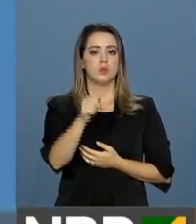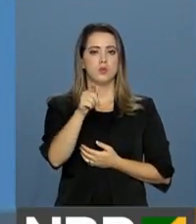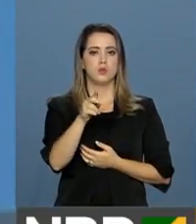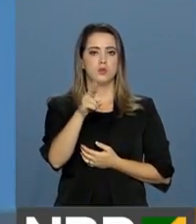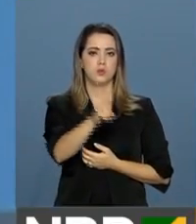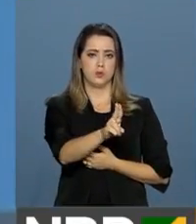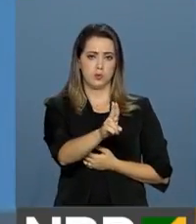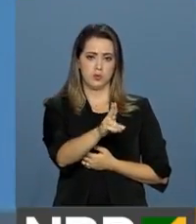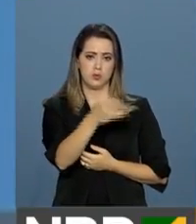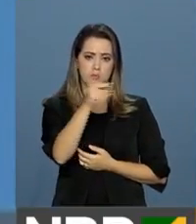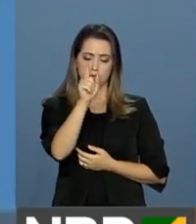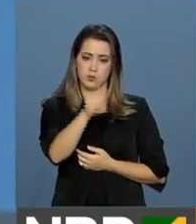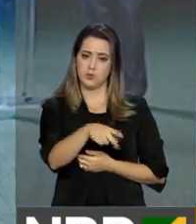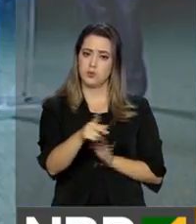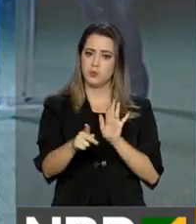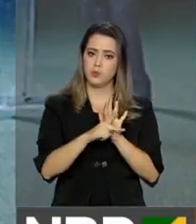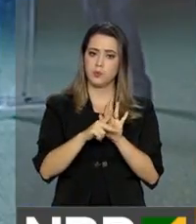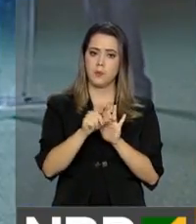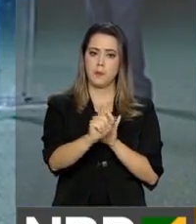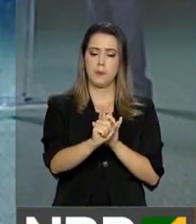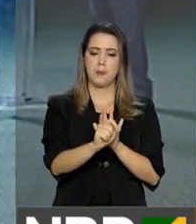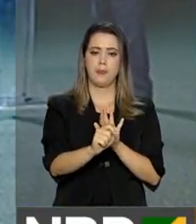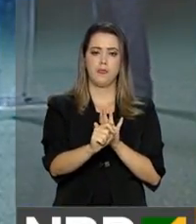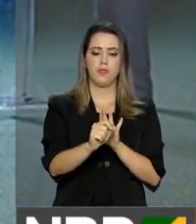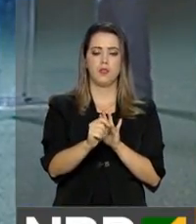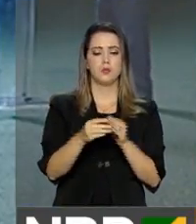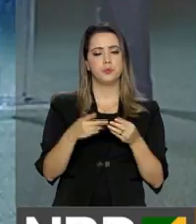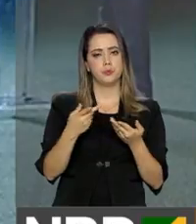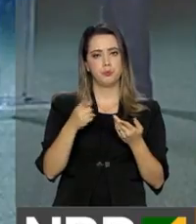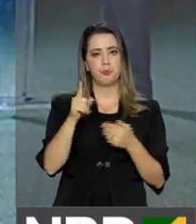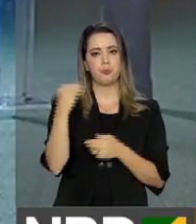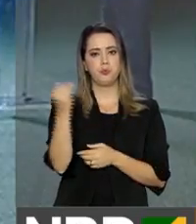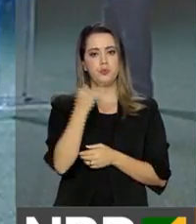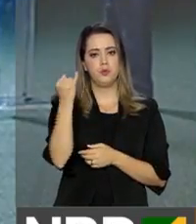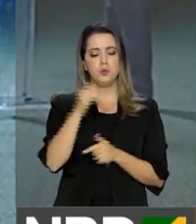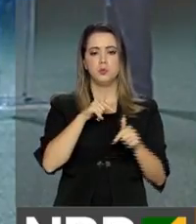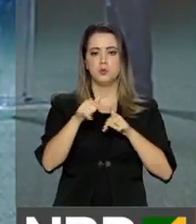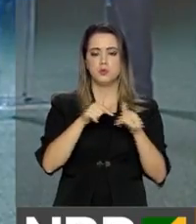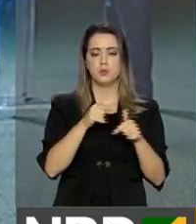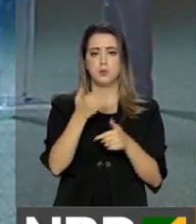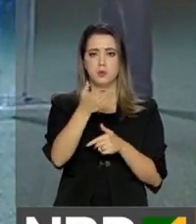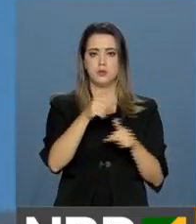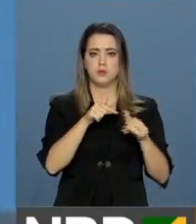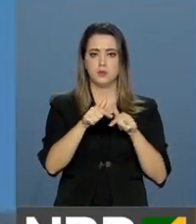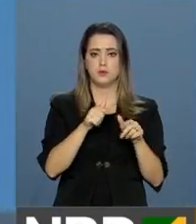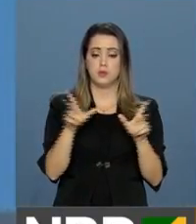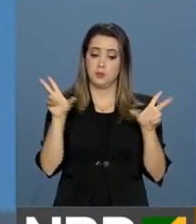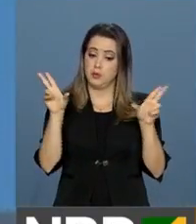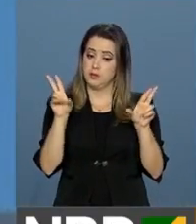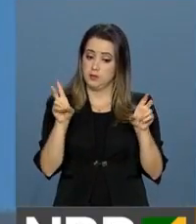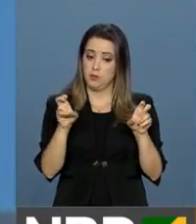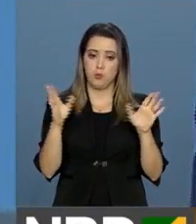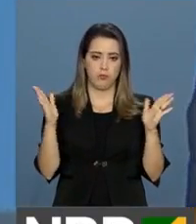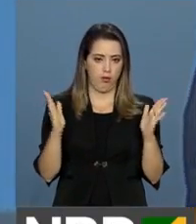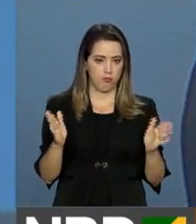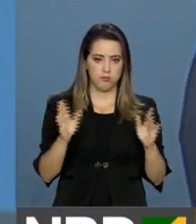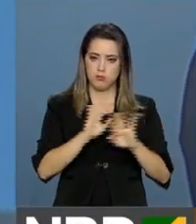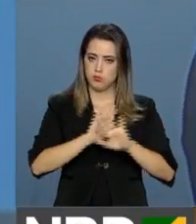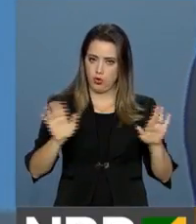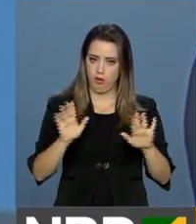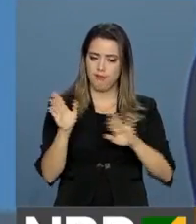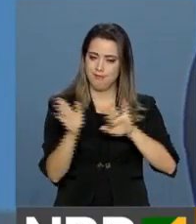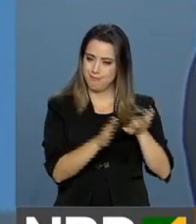deve-se muito naturalmente a sua na sua tarefa mas o fecho o parêntese para dizer